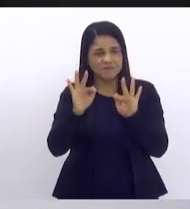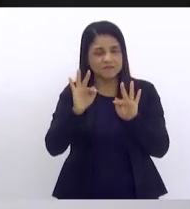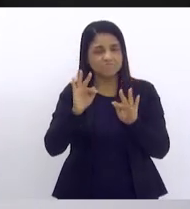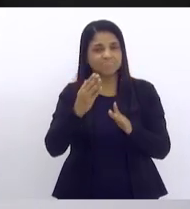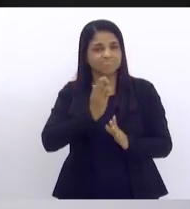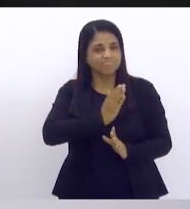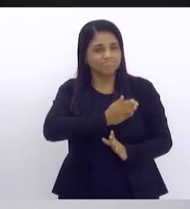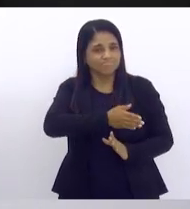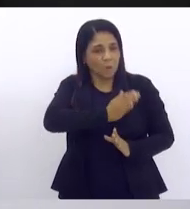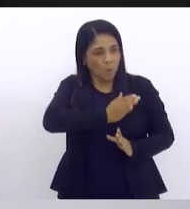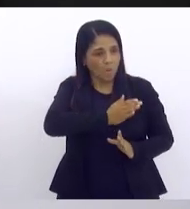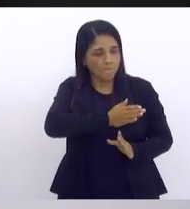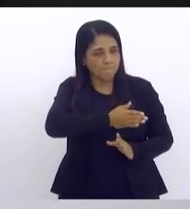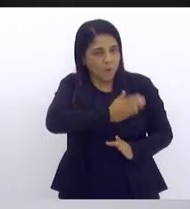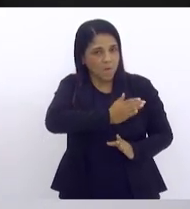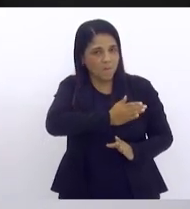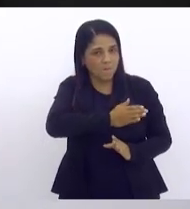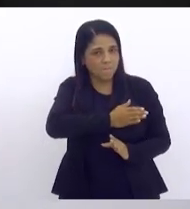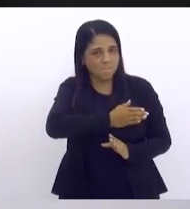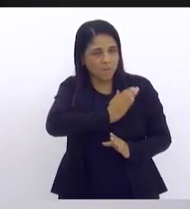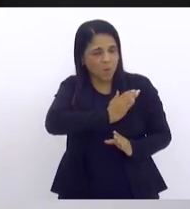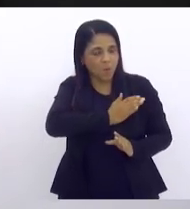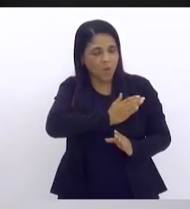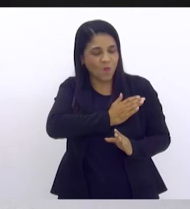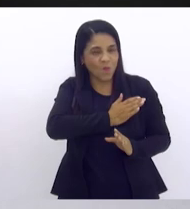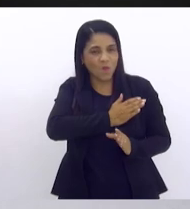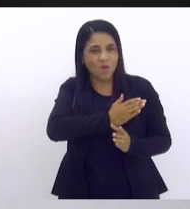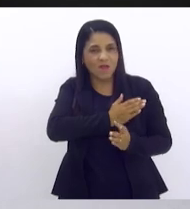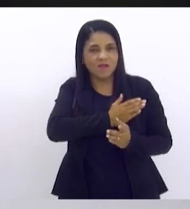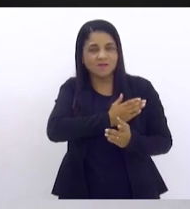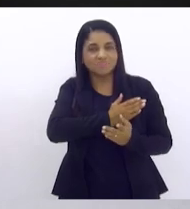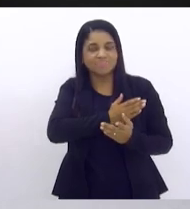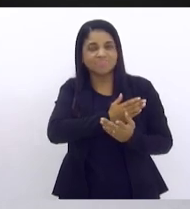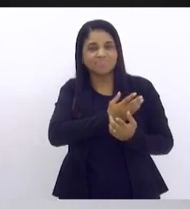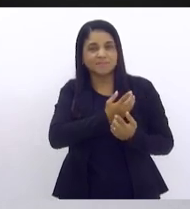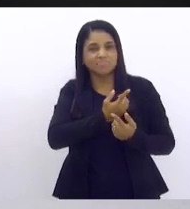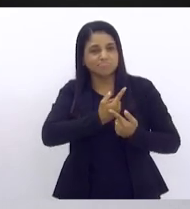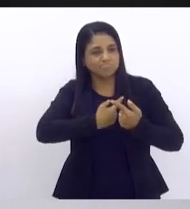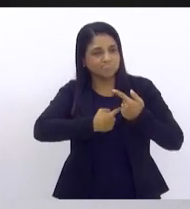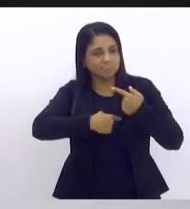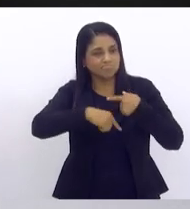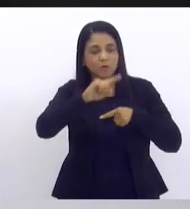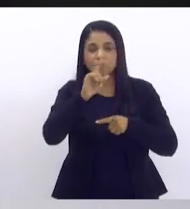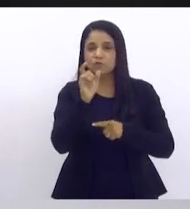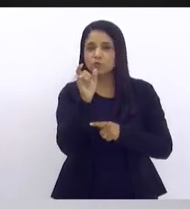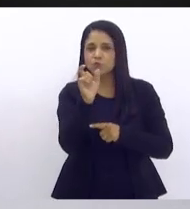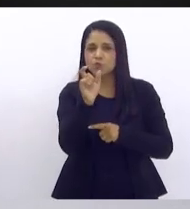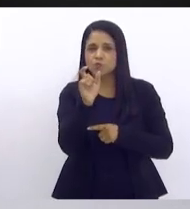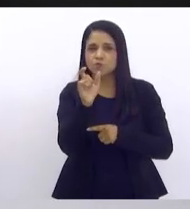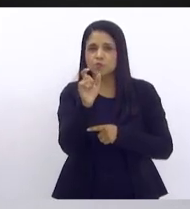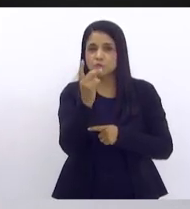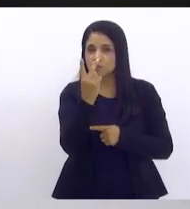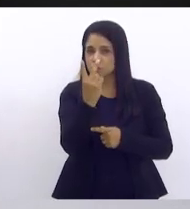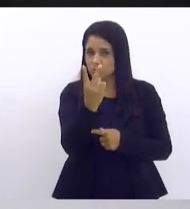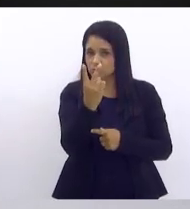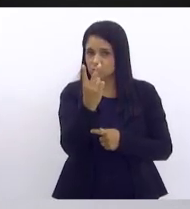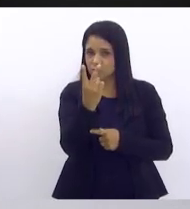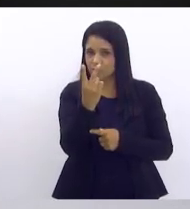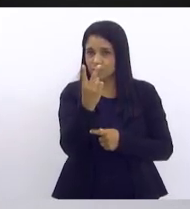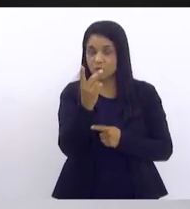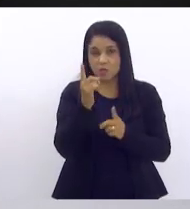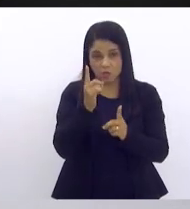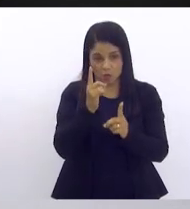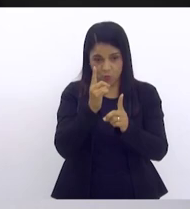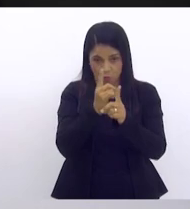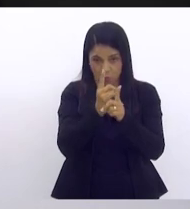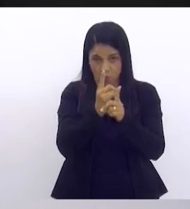coração, ela transcende e me dá duas palavras para iniciar esse momento. Encontro,